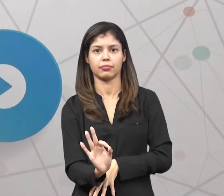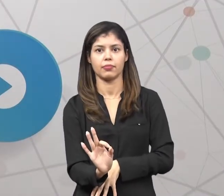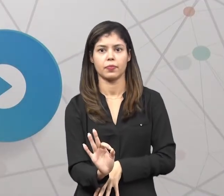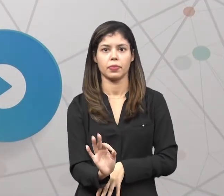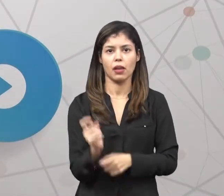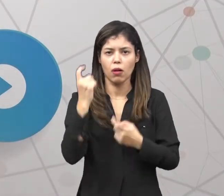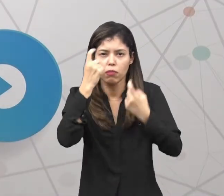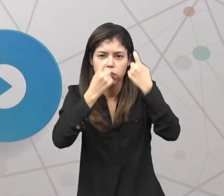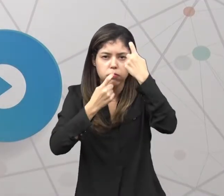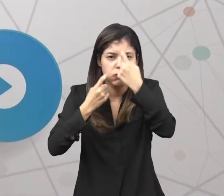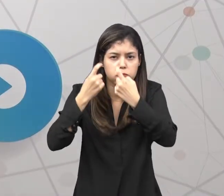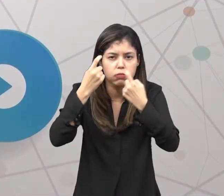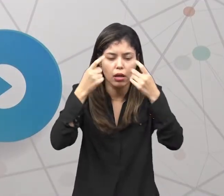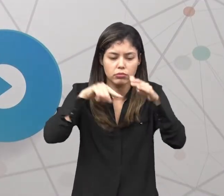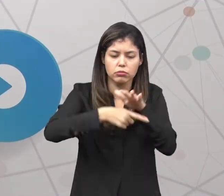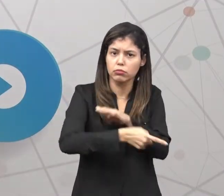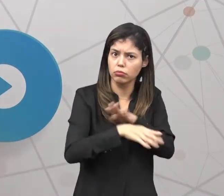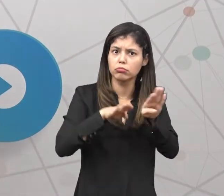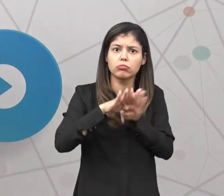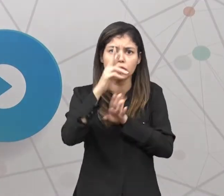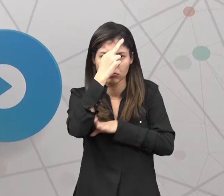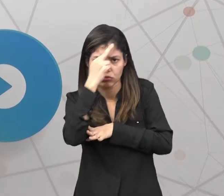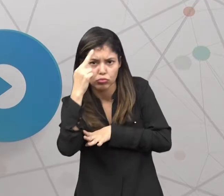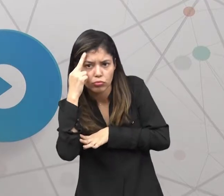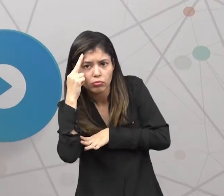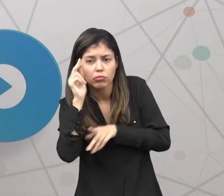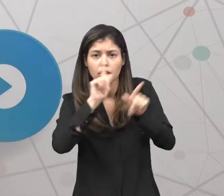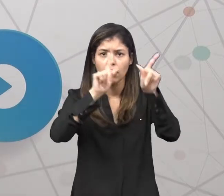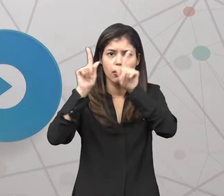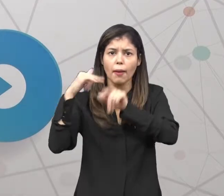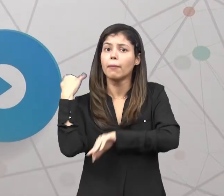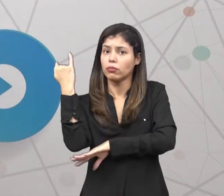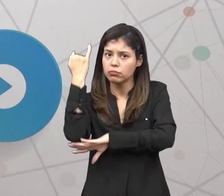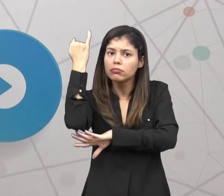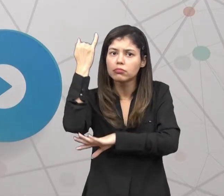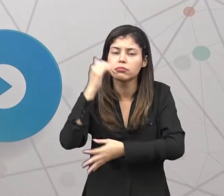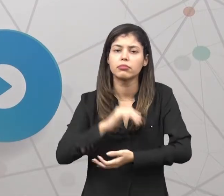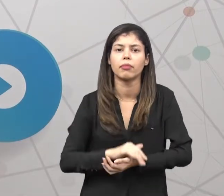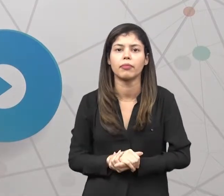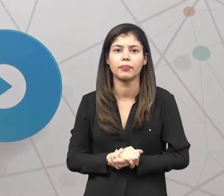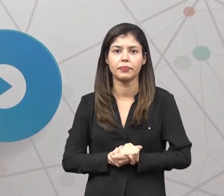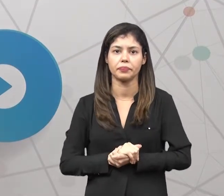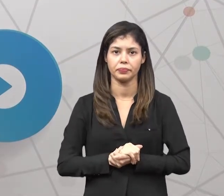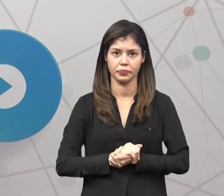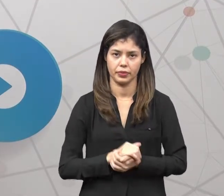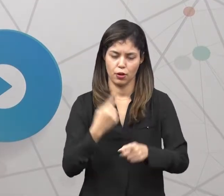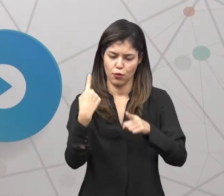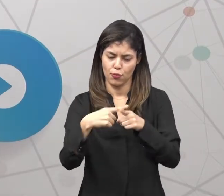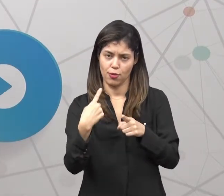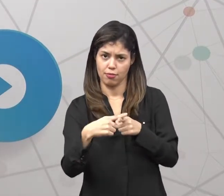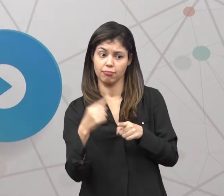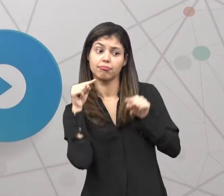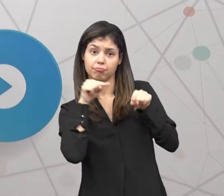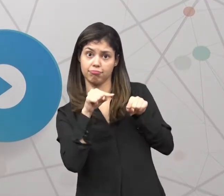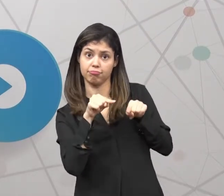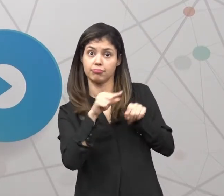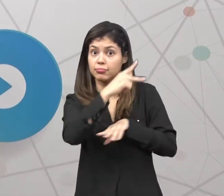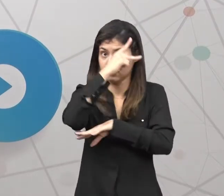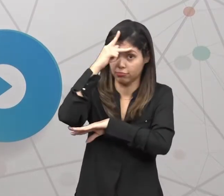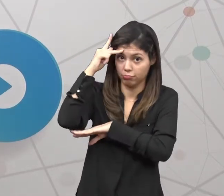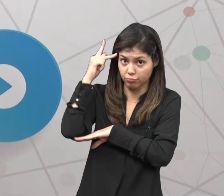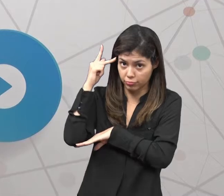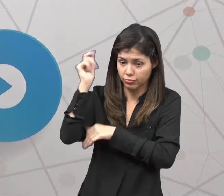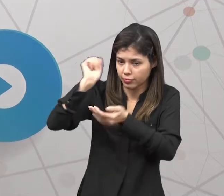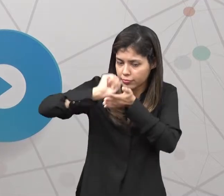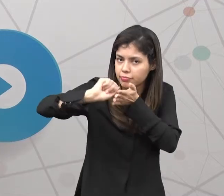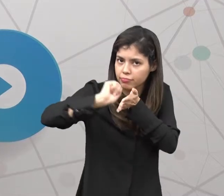A expressão dentro da história em quadrinhos é muito importante. Porque o autor, a